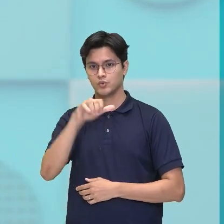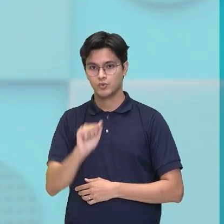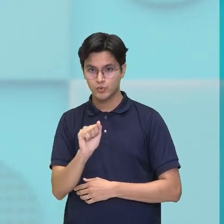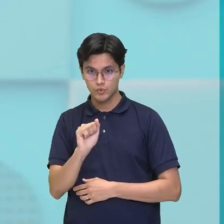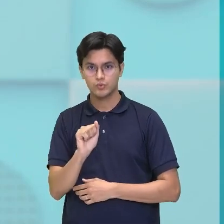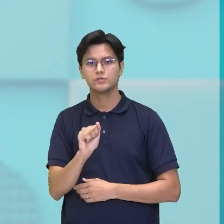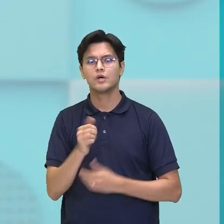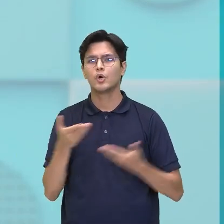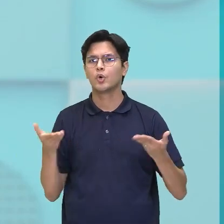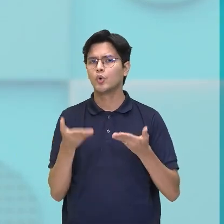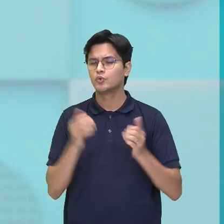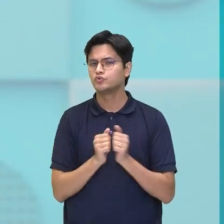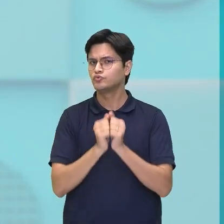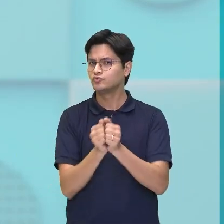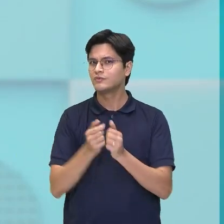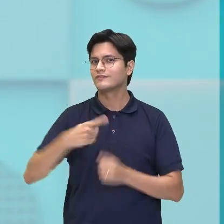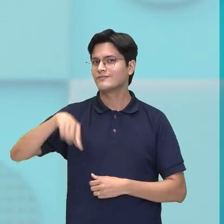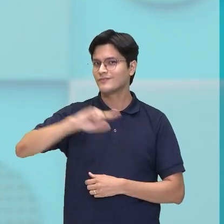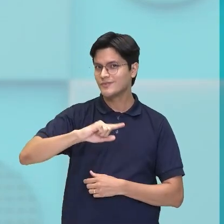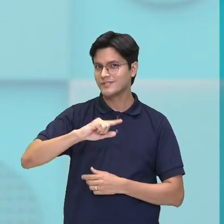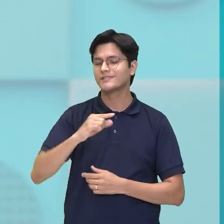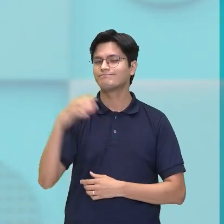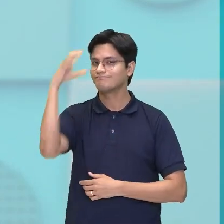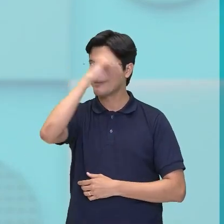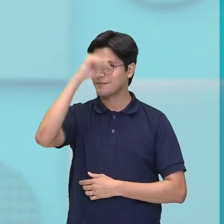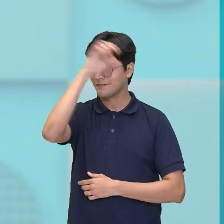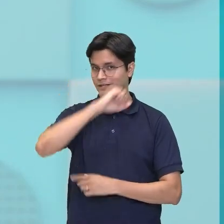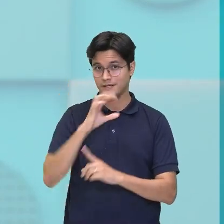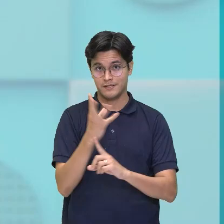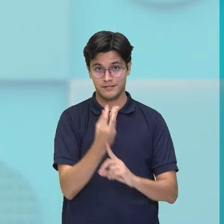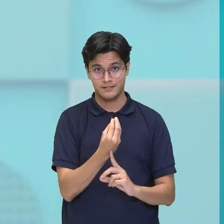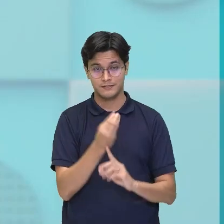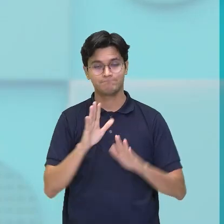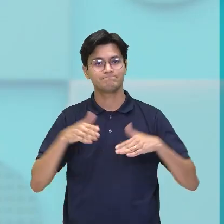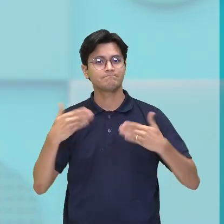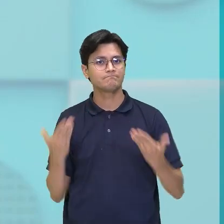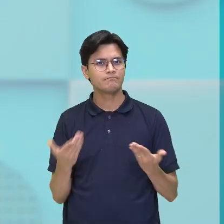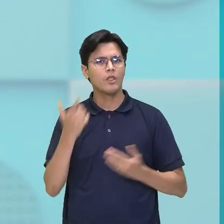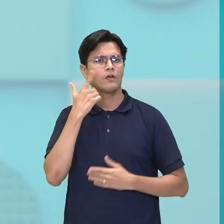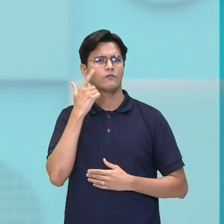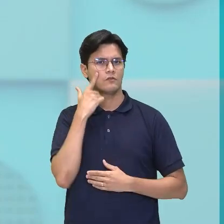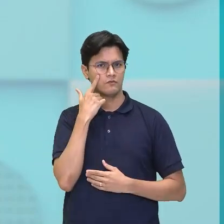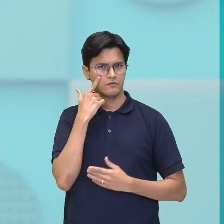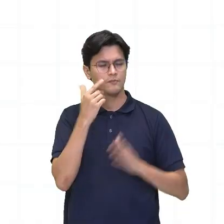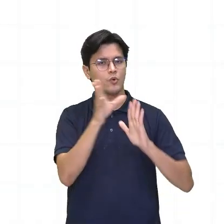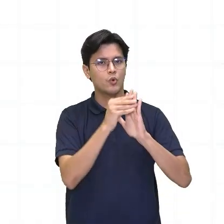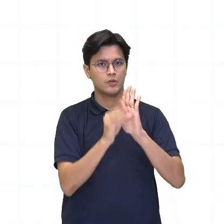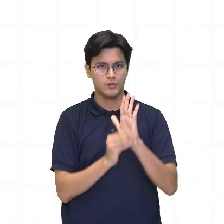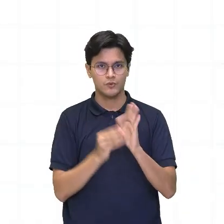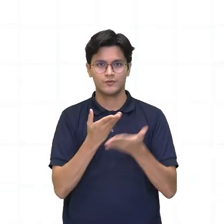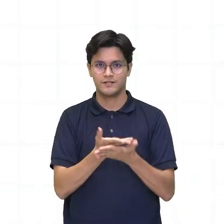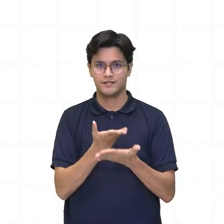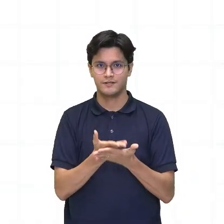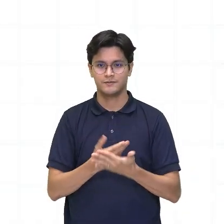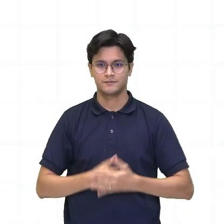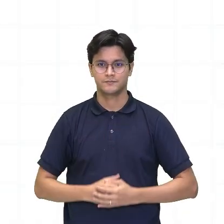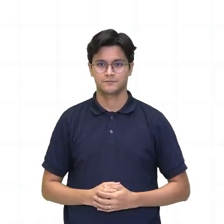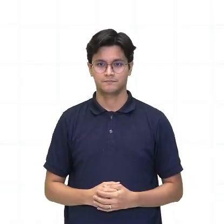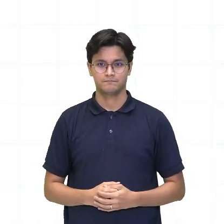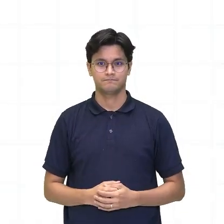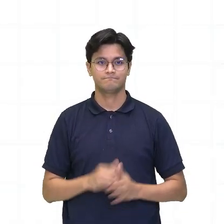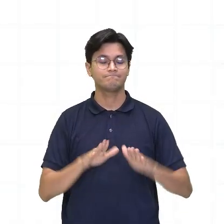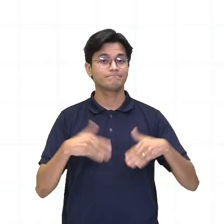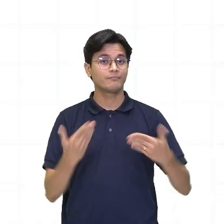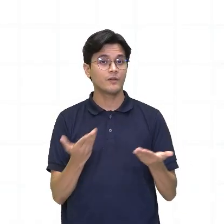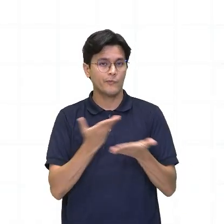nessa trajetória que envolve o mundo da arte. Então, vamos ver o que nós vamos ter na nossa aula. Muito bem,